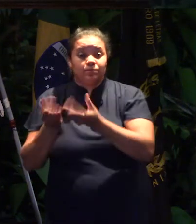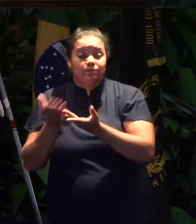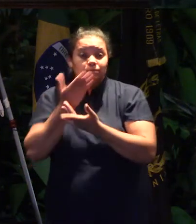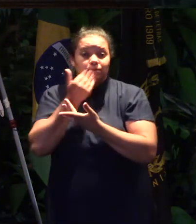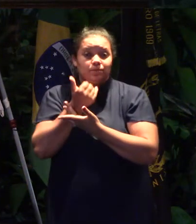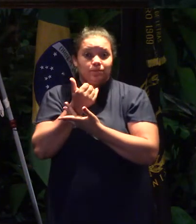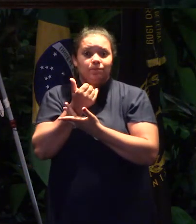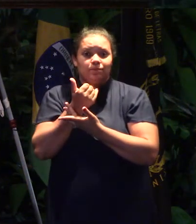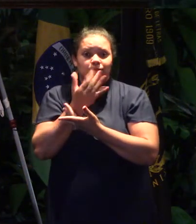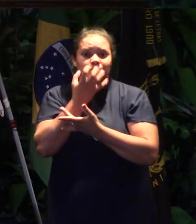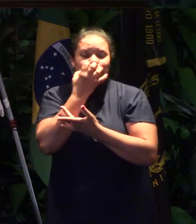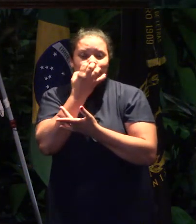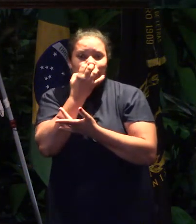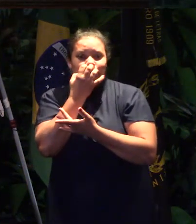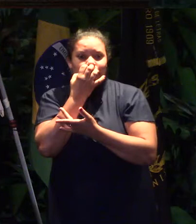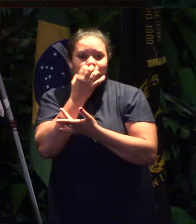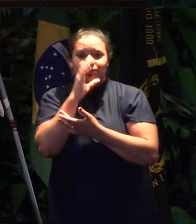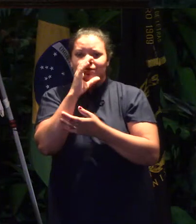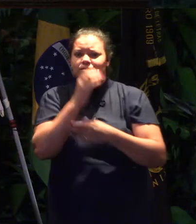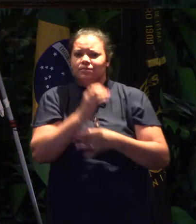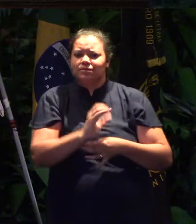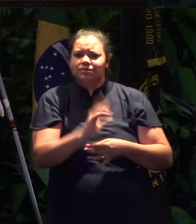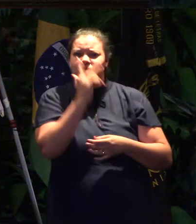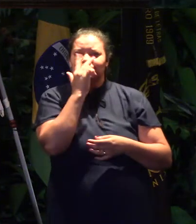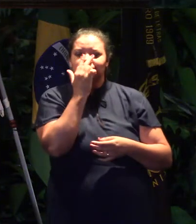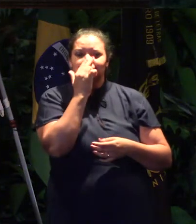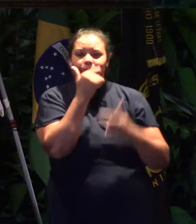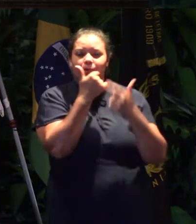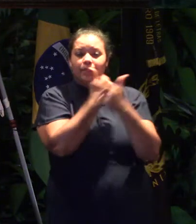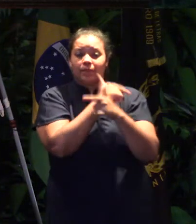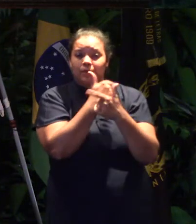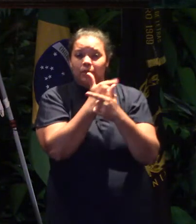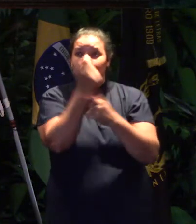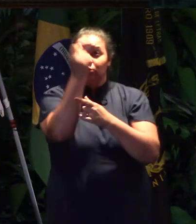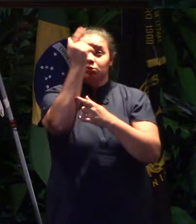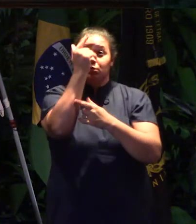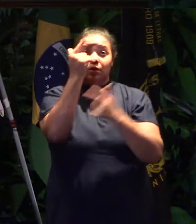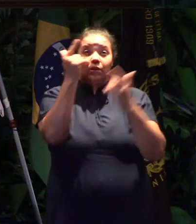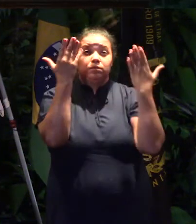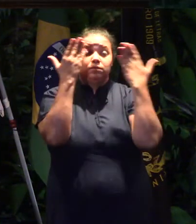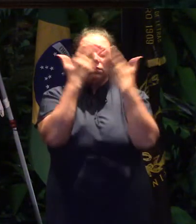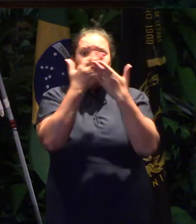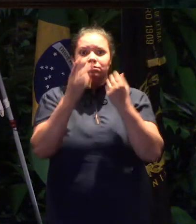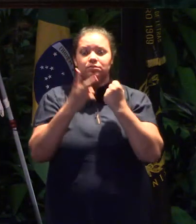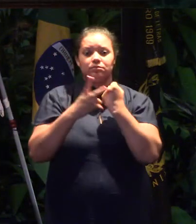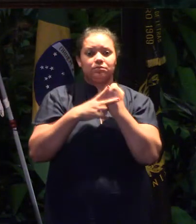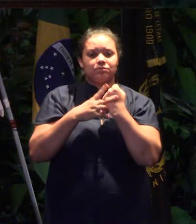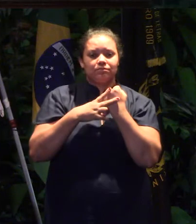as elefantas riem, enquanto o sol me cega nessa falsa escuridão. No princípio foi o verbo, no